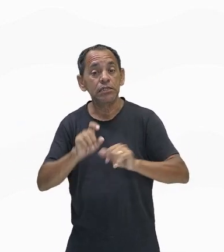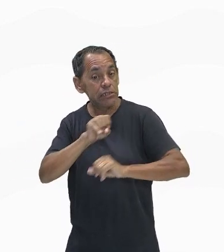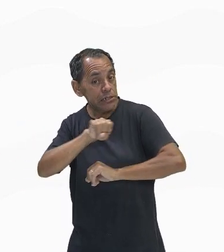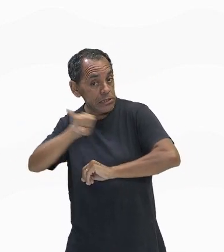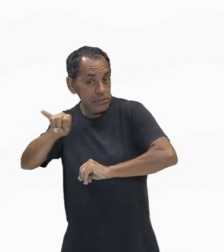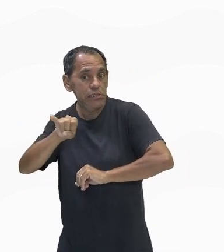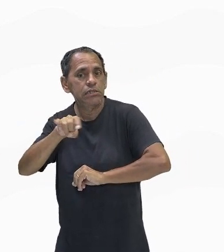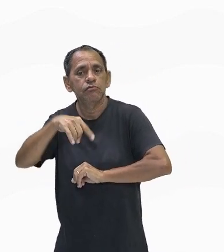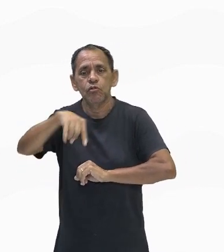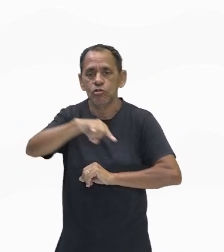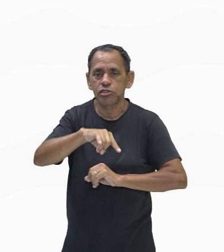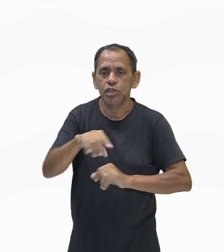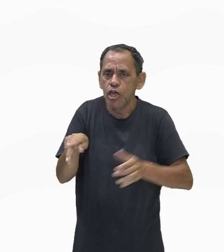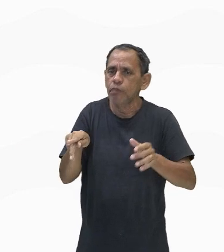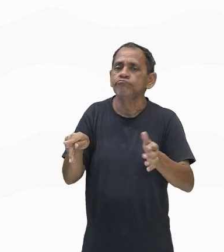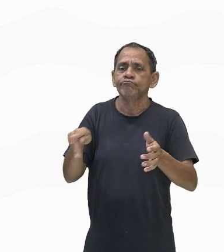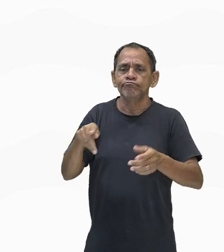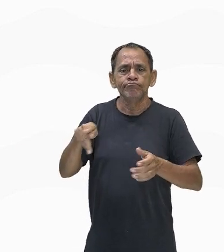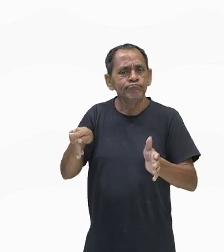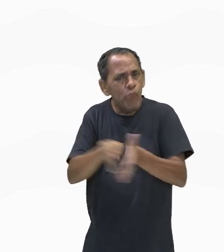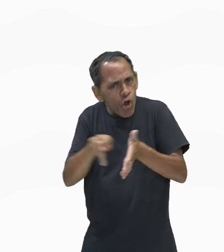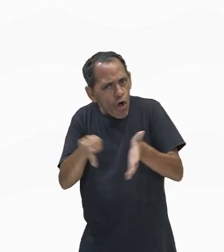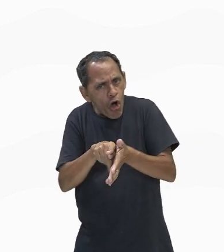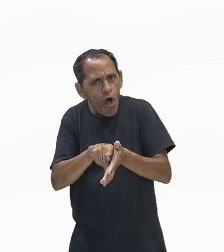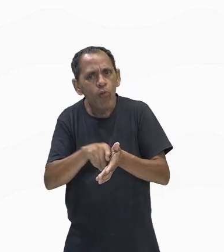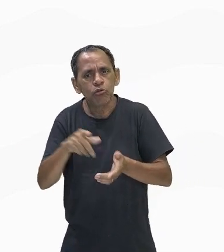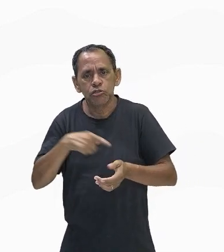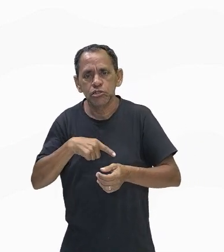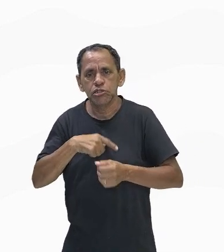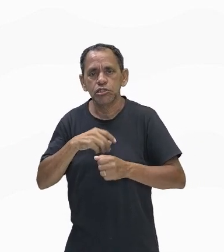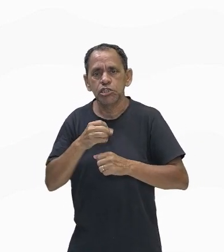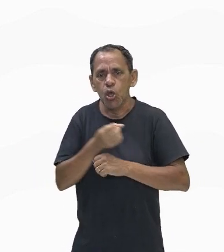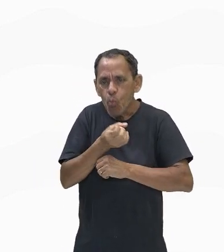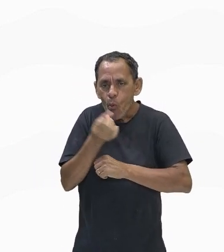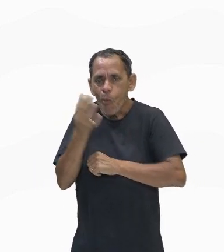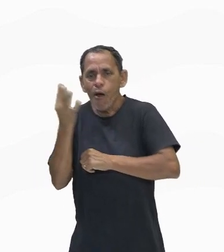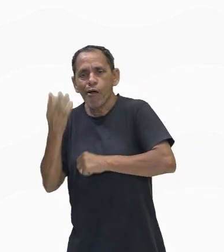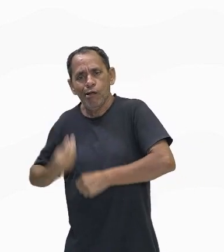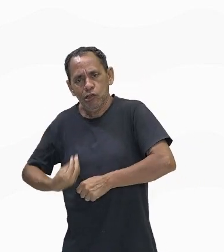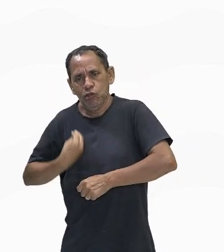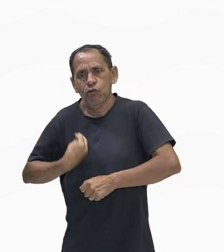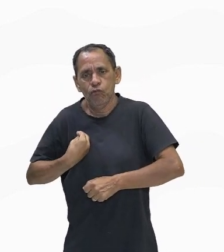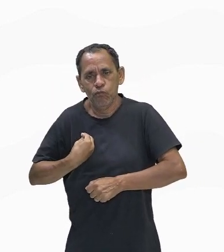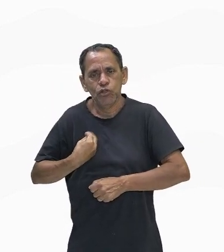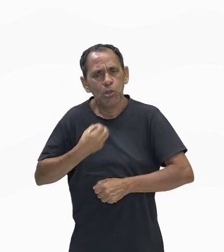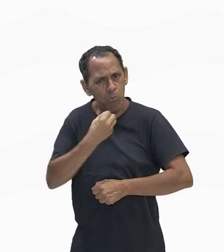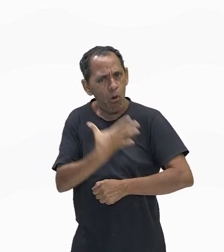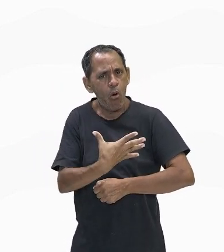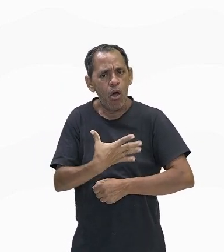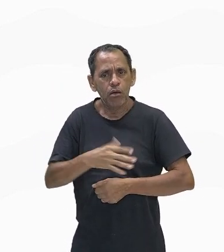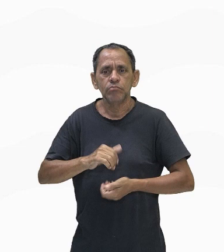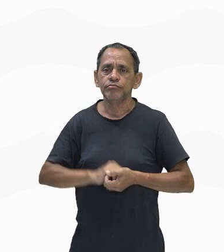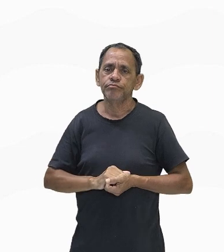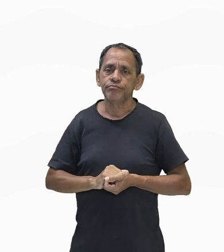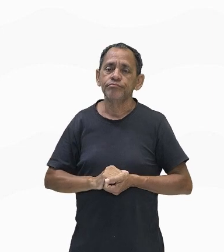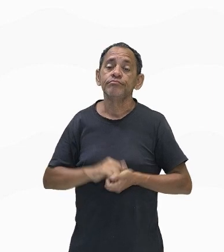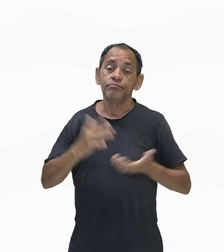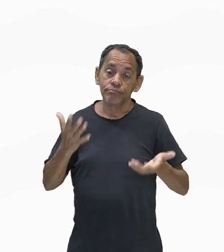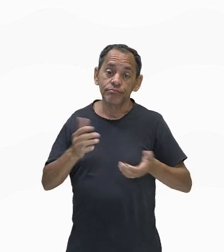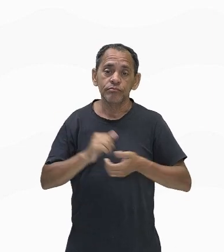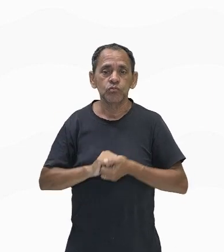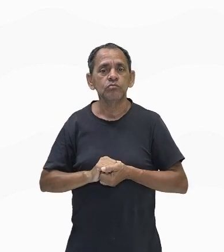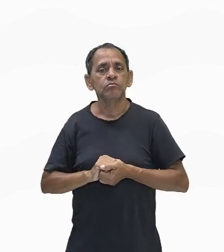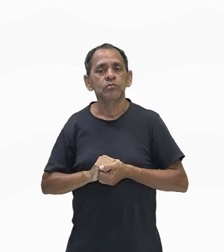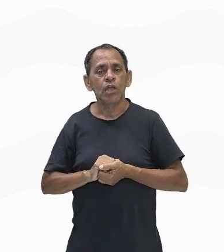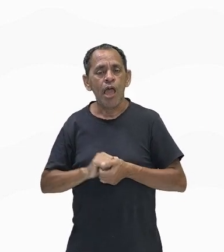si é muito importante para ter uma qualidade de vida satisfatória. Então, o autocuidado, eles são atividades que